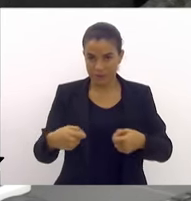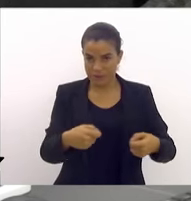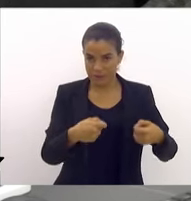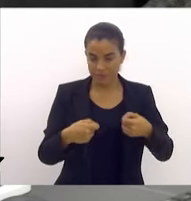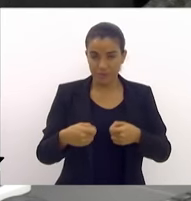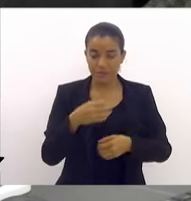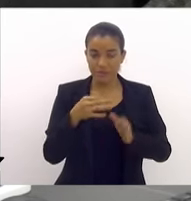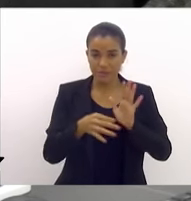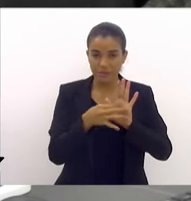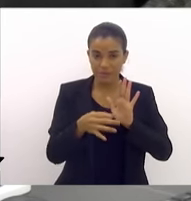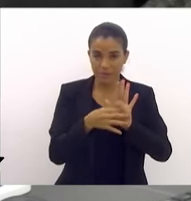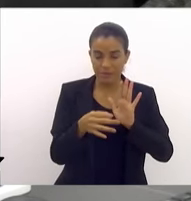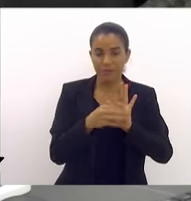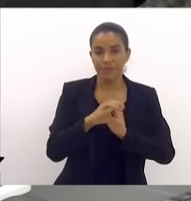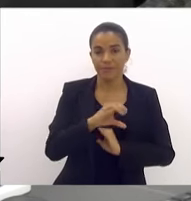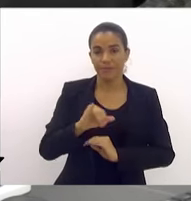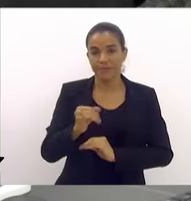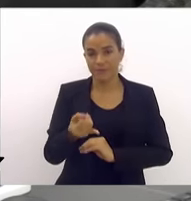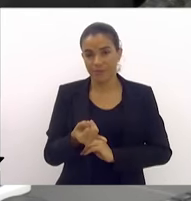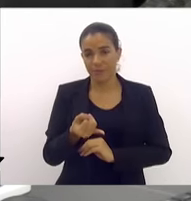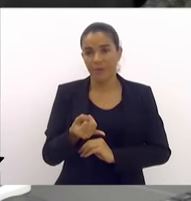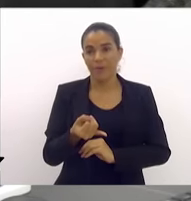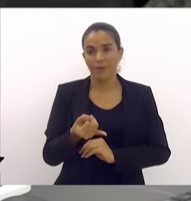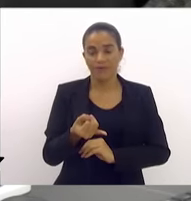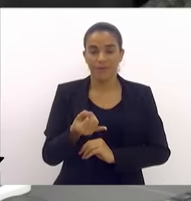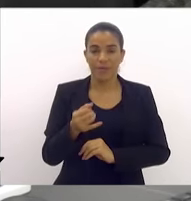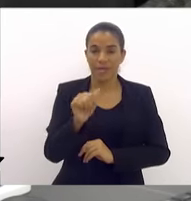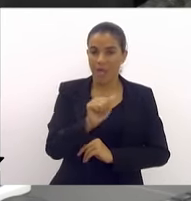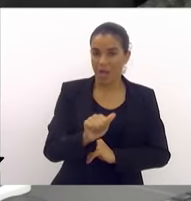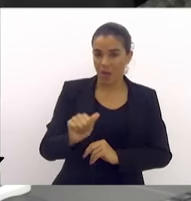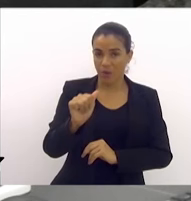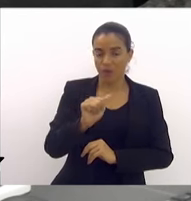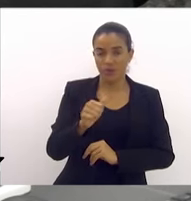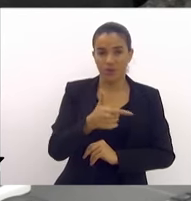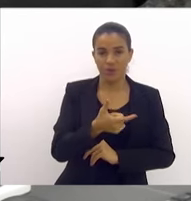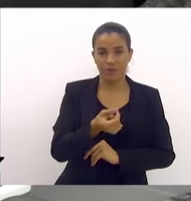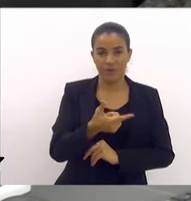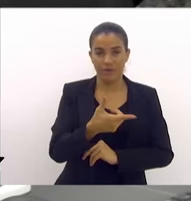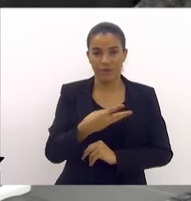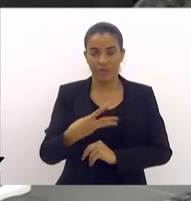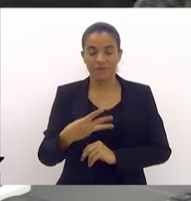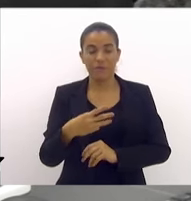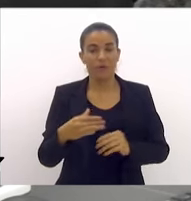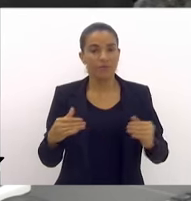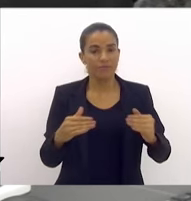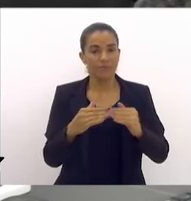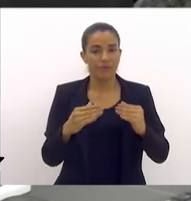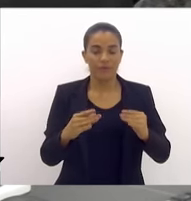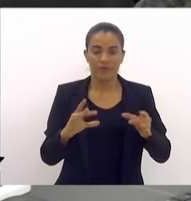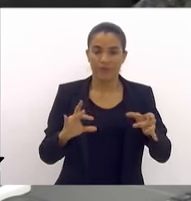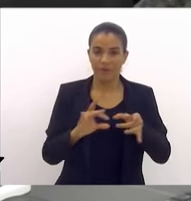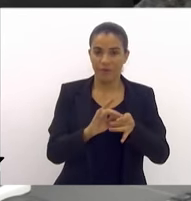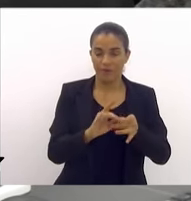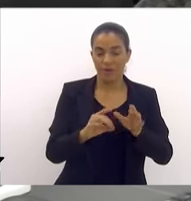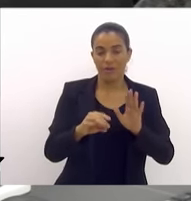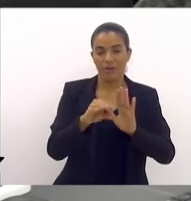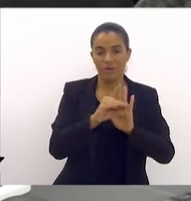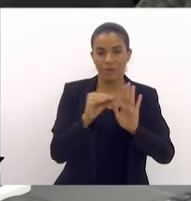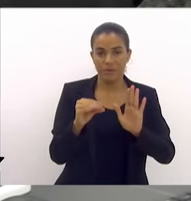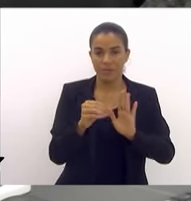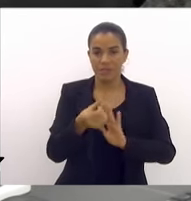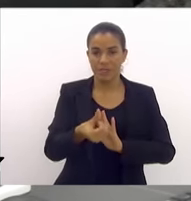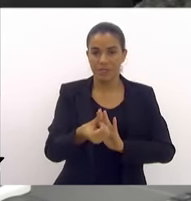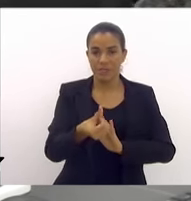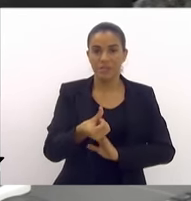da CCJ na 15ª reunião ordinária, em agosto de 2023, foi favorável às emendas de plenário, números